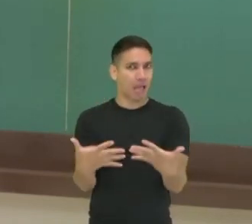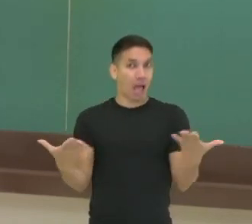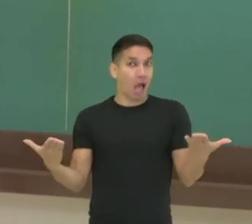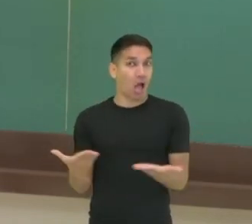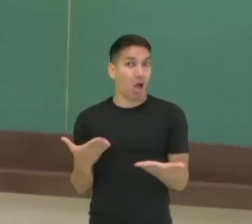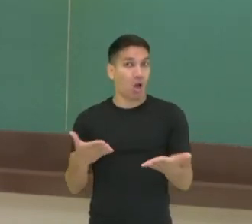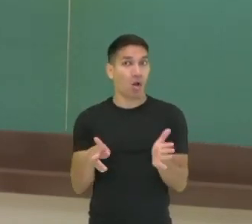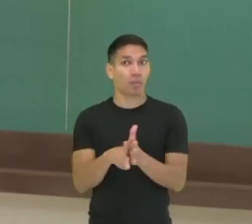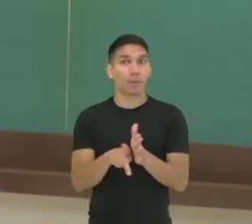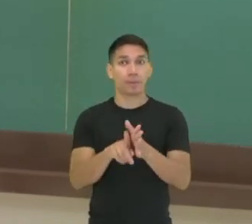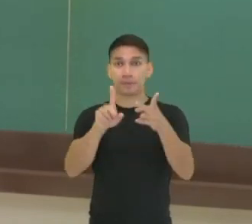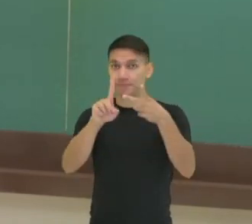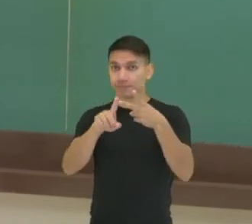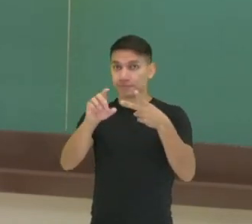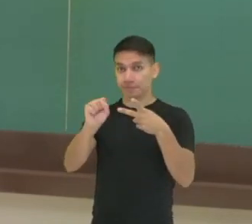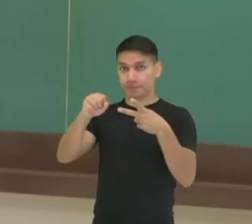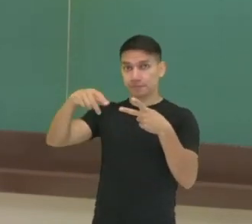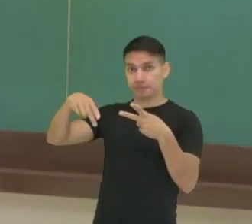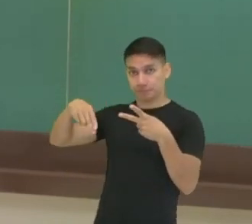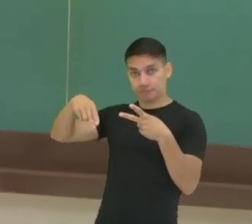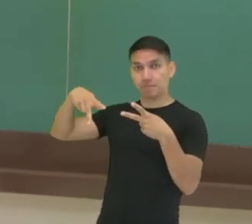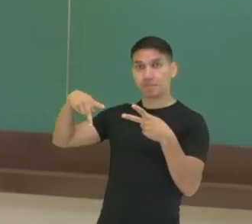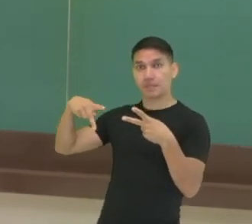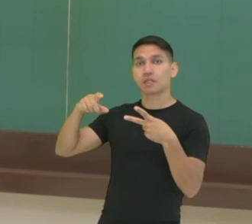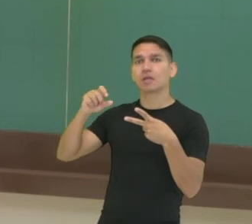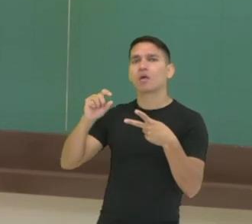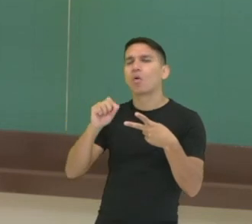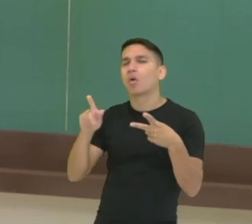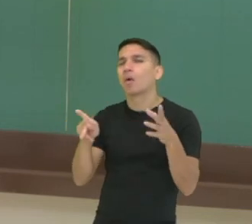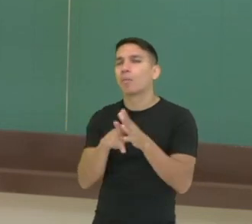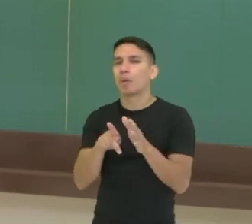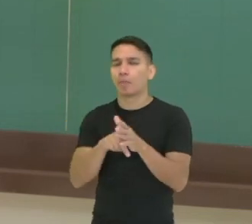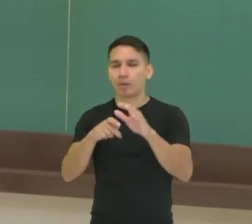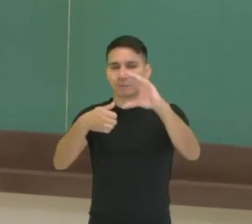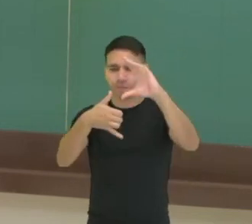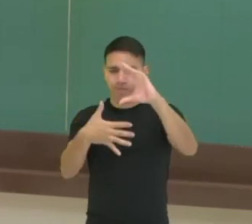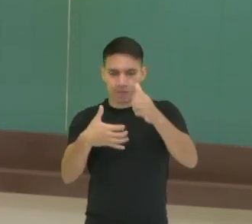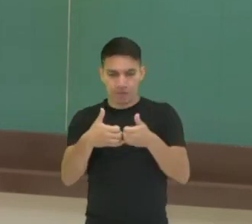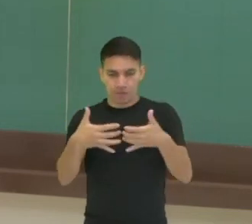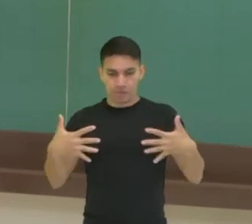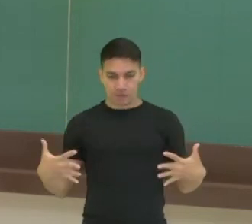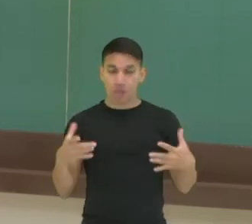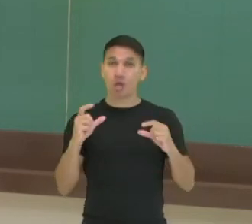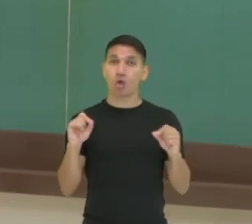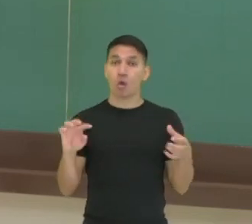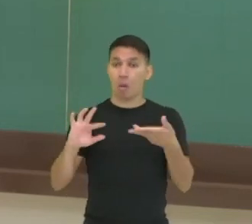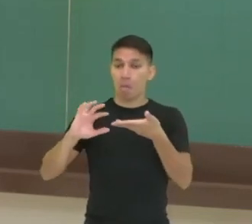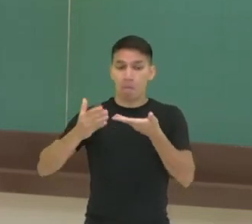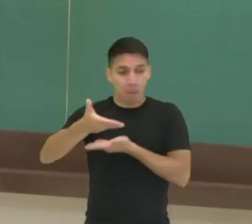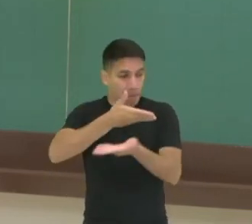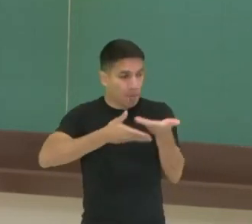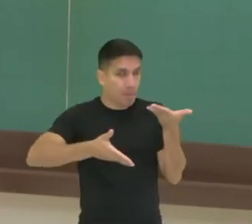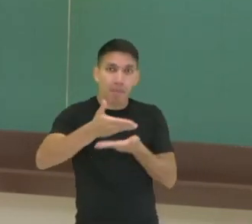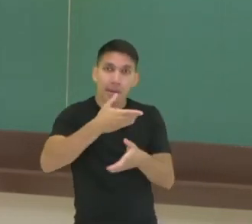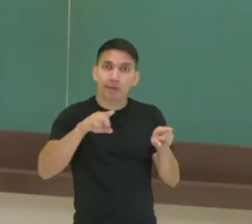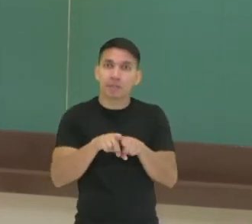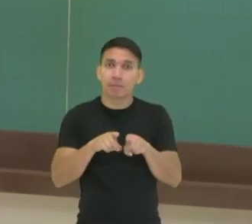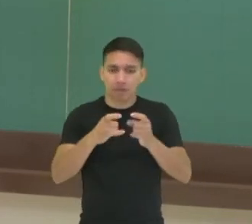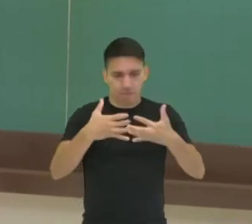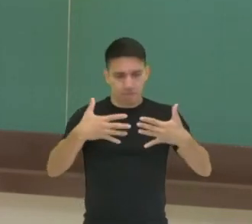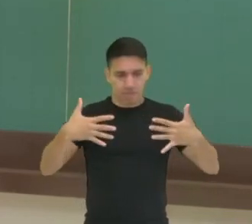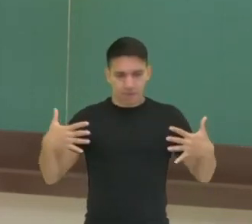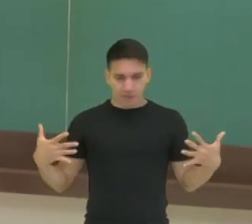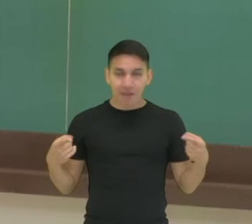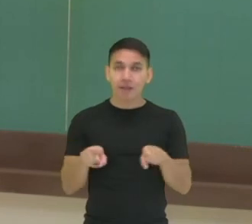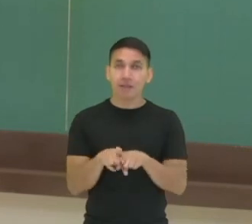sistema nervoso periférico, que faz a comunicação por meio de nervos e gânglios entre o sistema